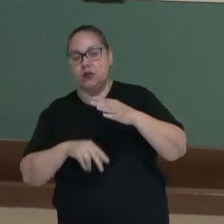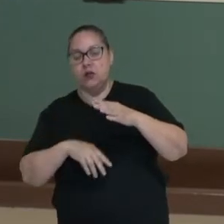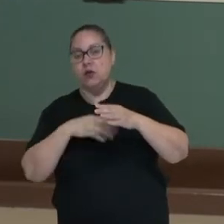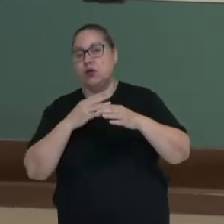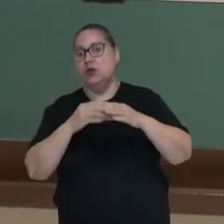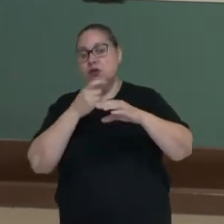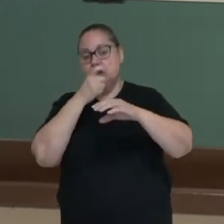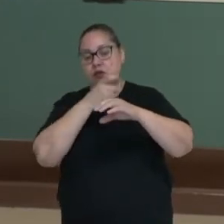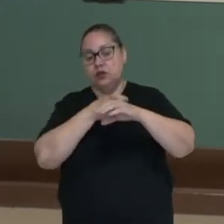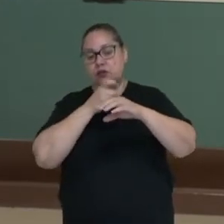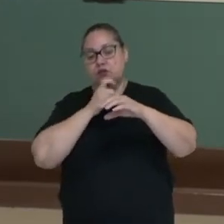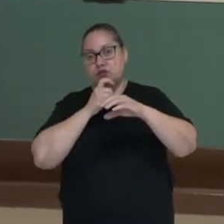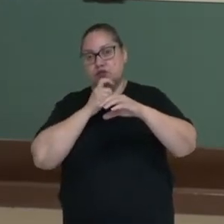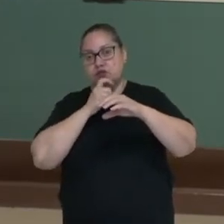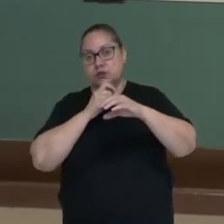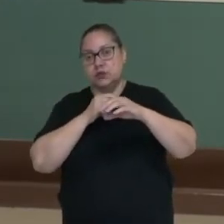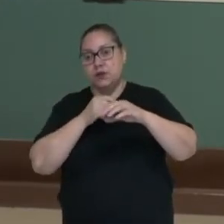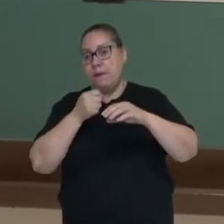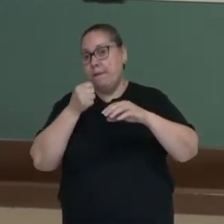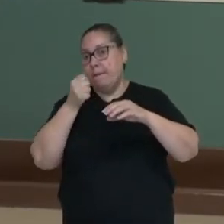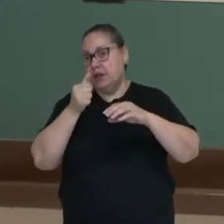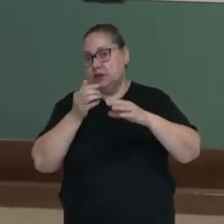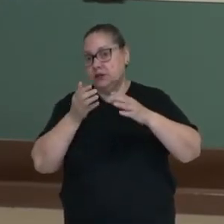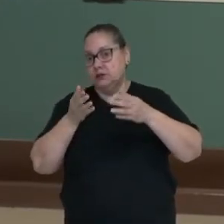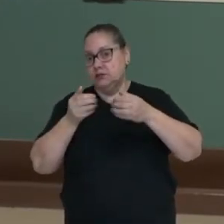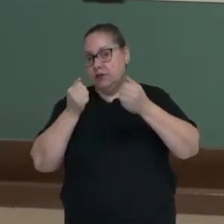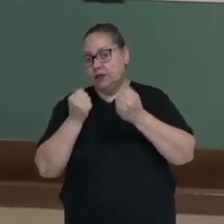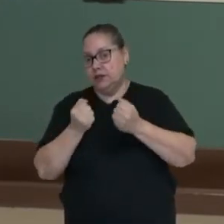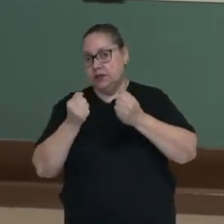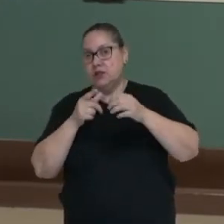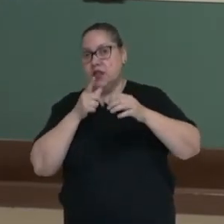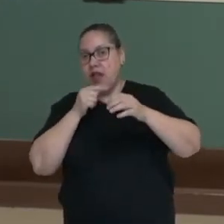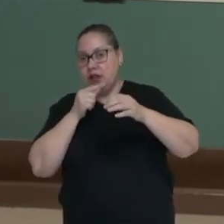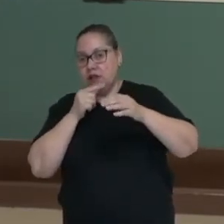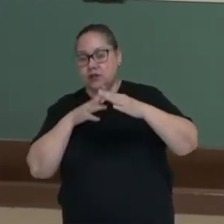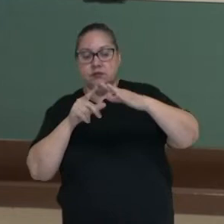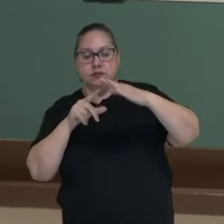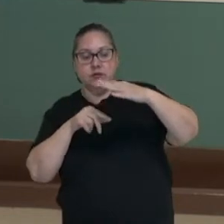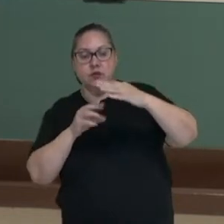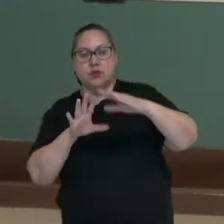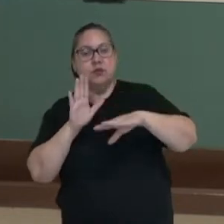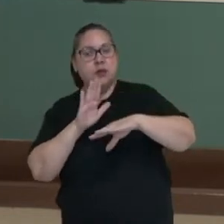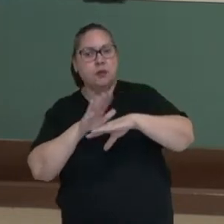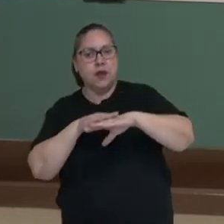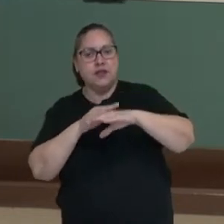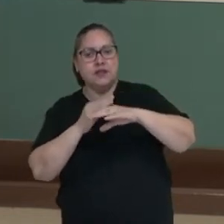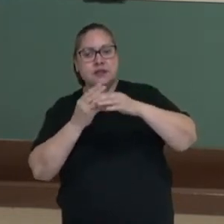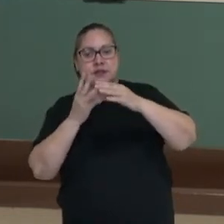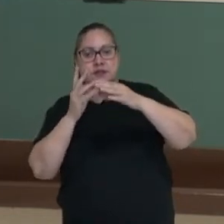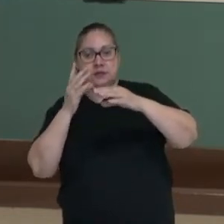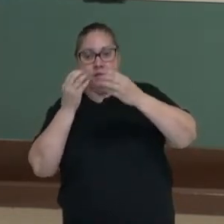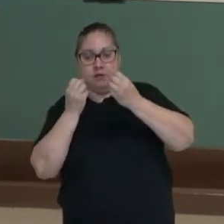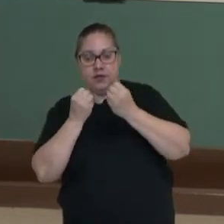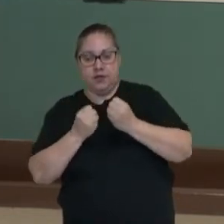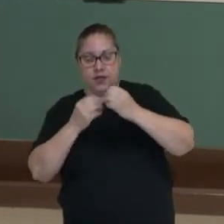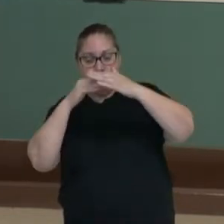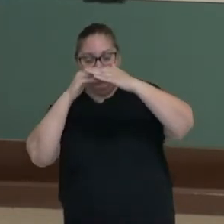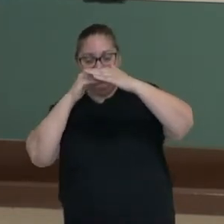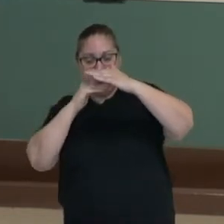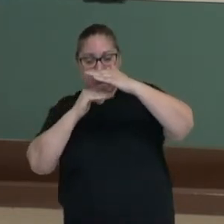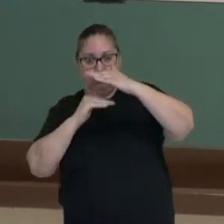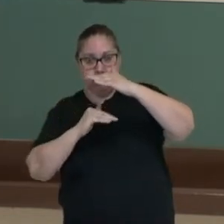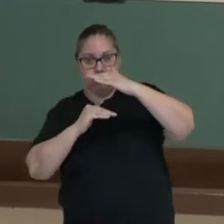o cubo de gelo é menos denso que a água líquida. Quando é mais denso,